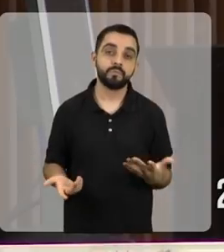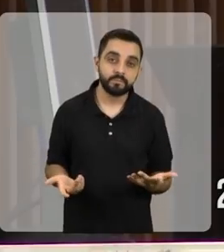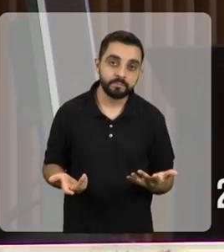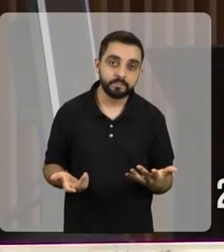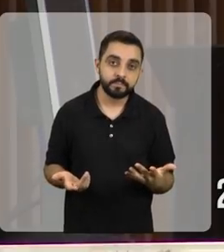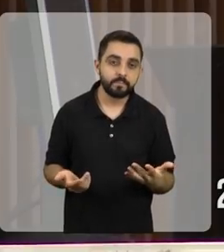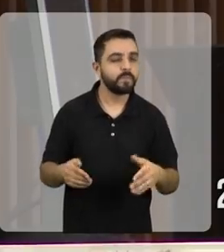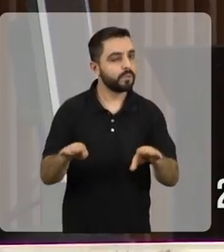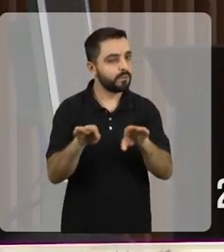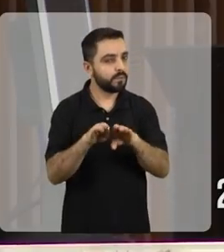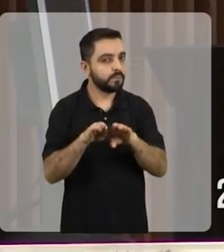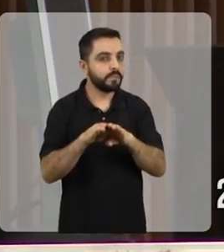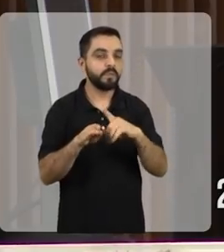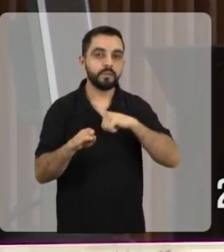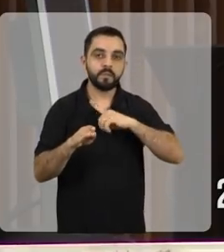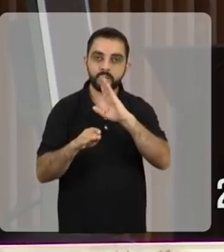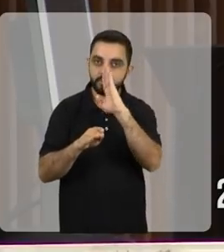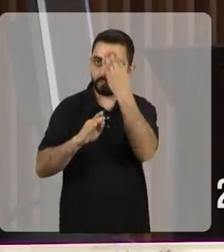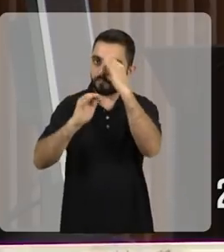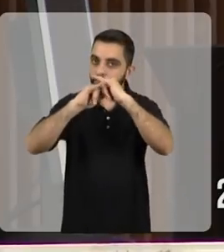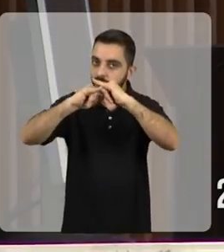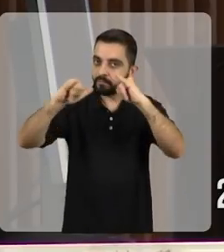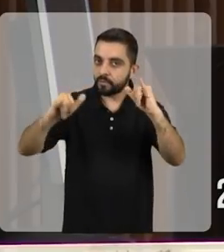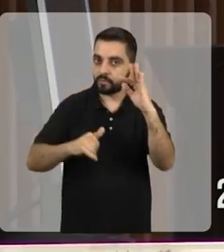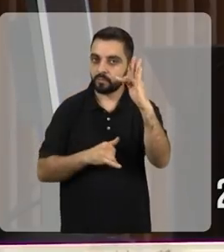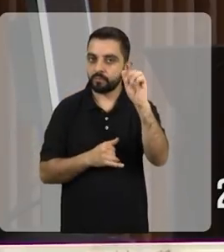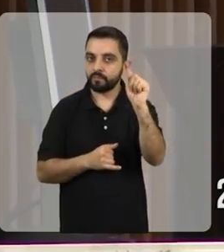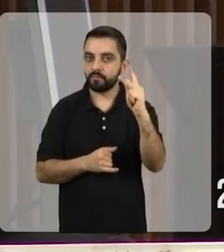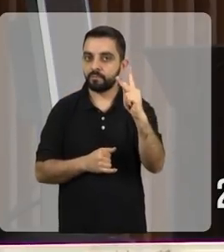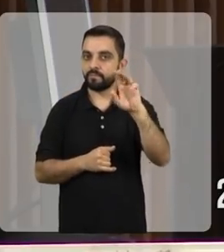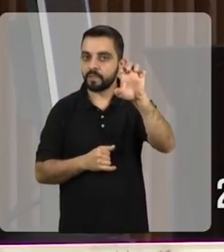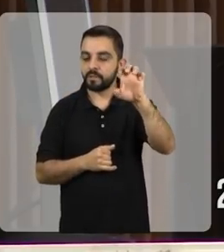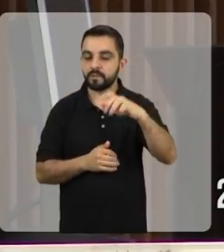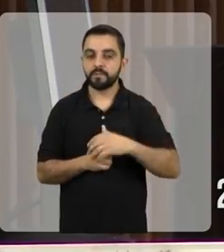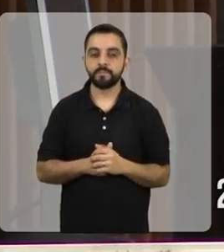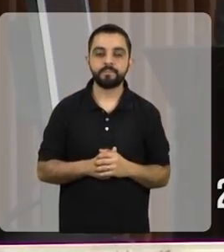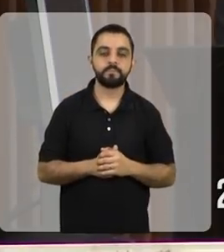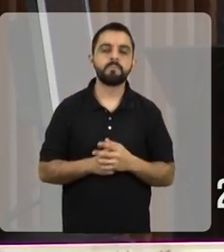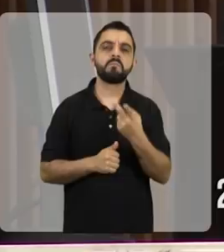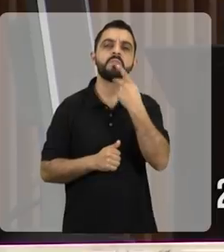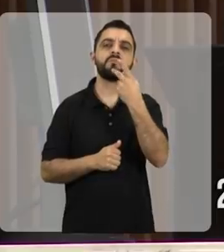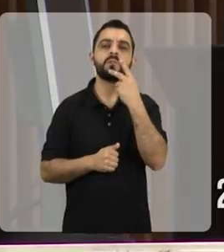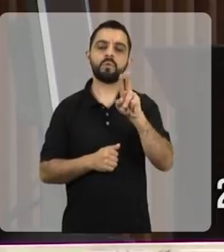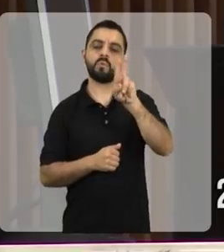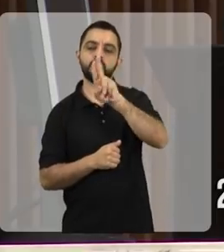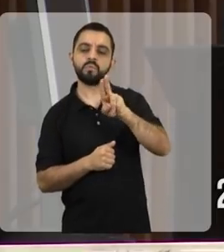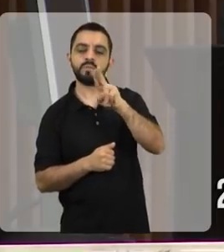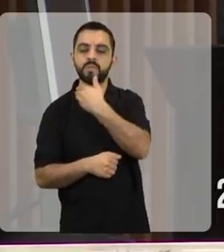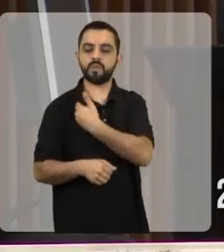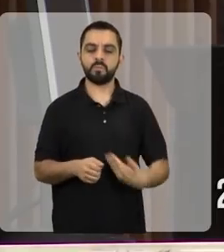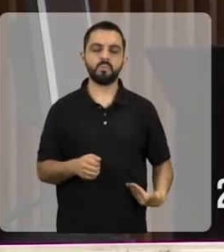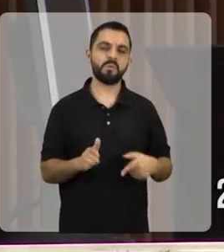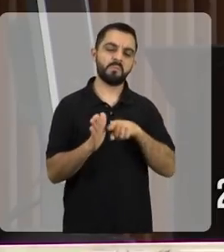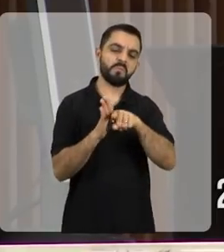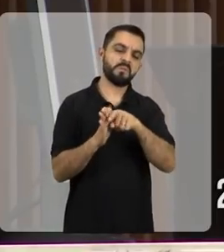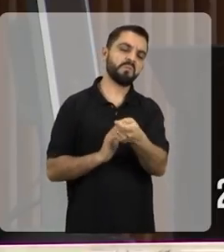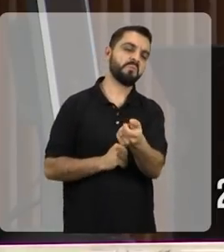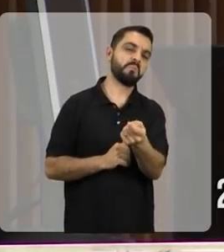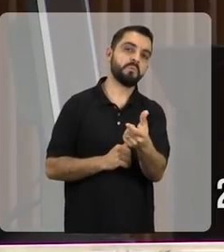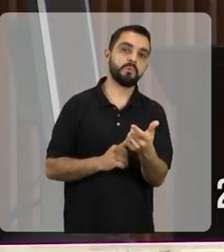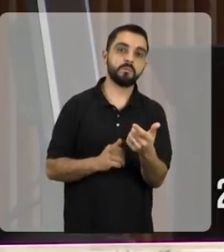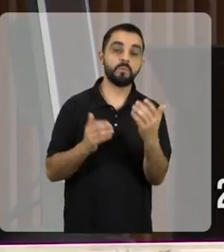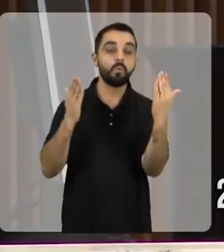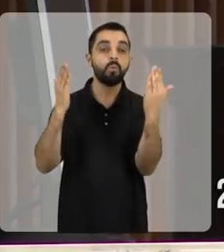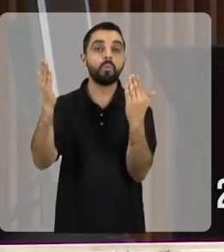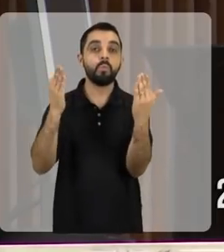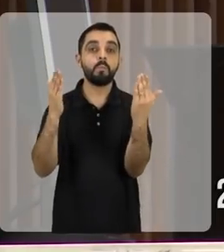outra das flec news que tem se espalhado é sobre uma suposta ineficiência da universidade pública numa comparação que se